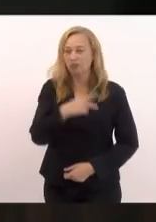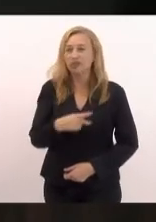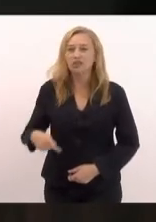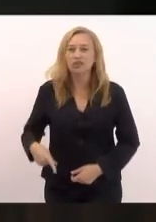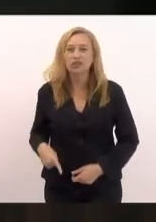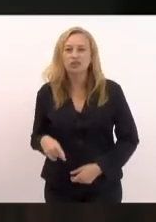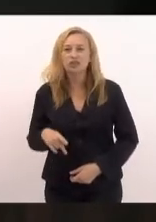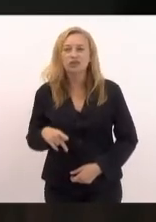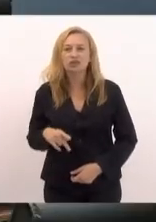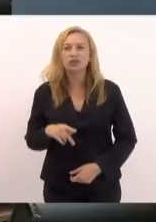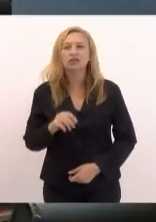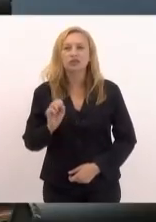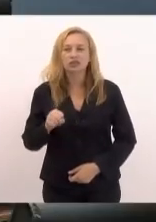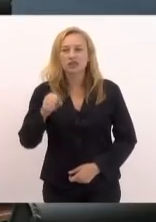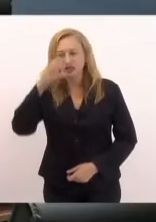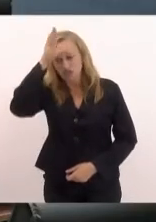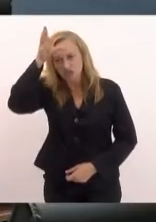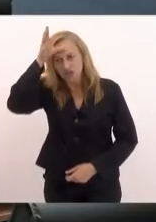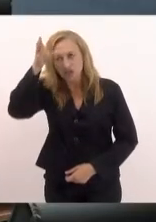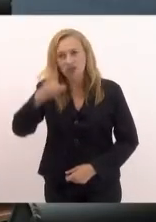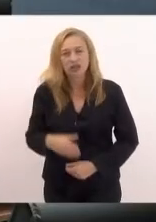tia.